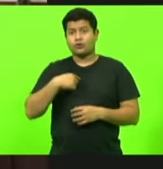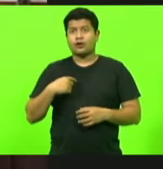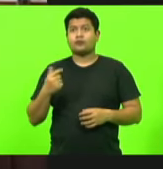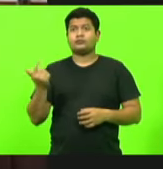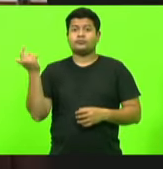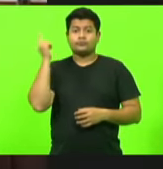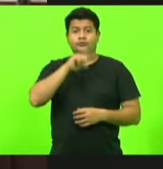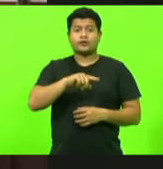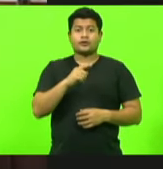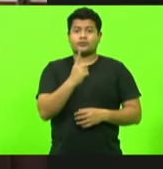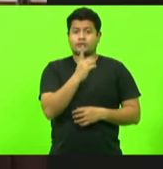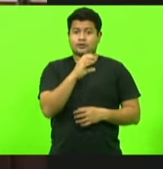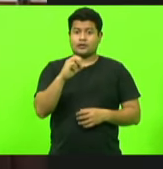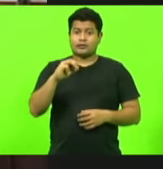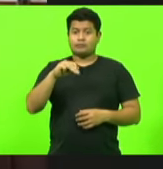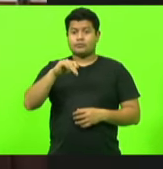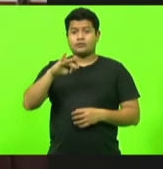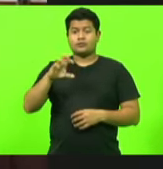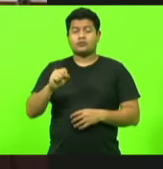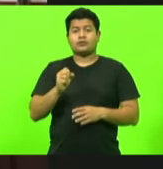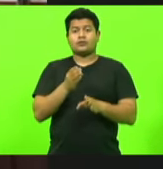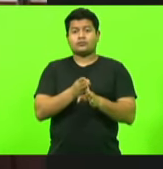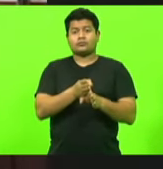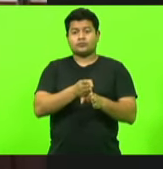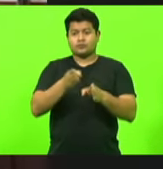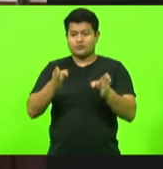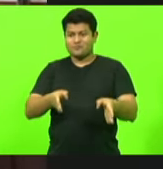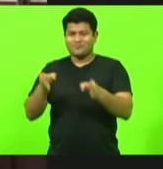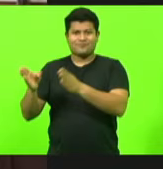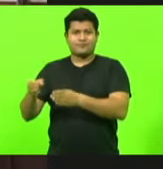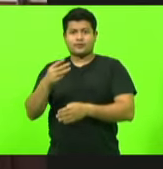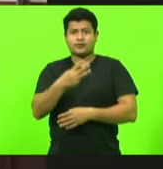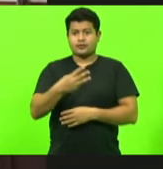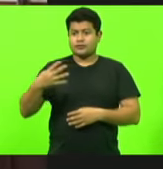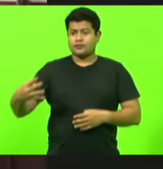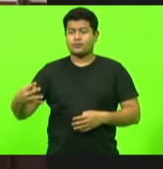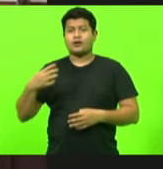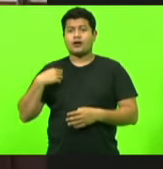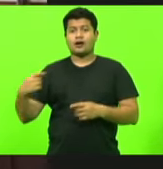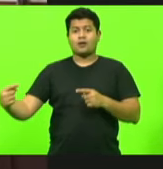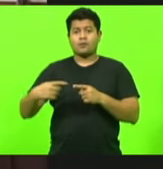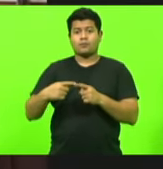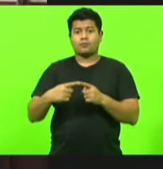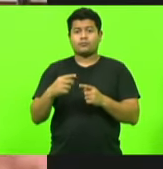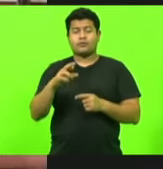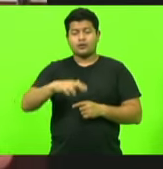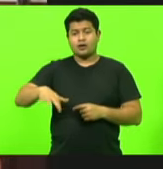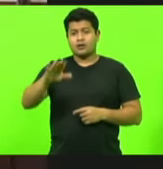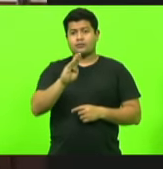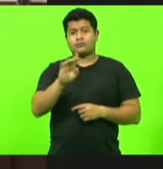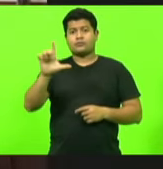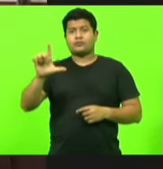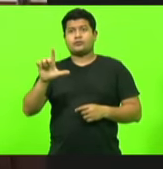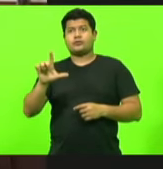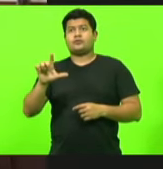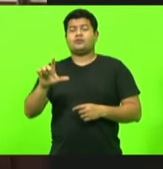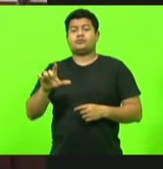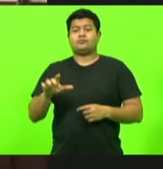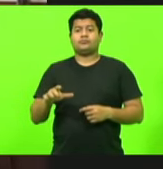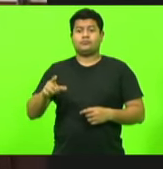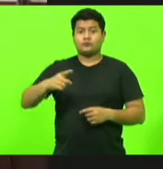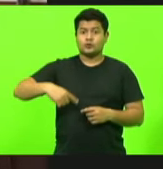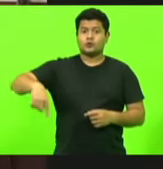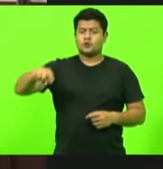mais 100 milhões para o trecho 3 e 4, que é aqui para a nossa região de Blumenau. No fritar dos ovos, estamos todos